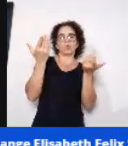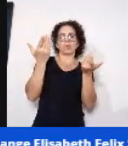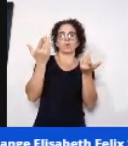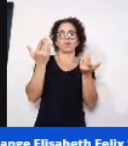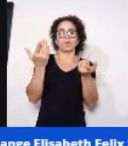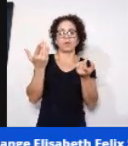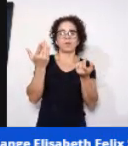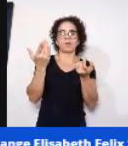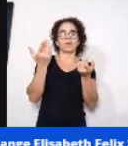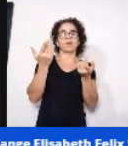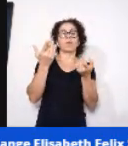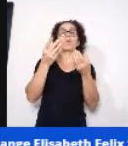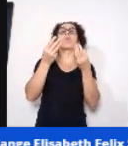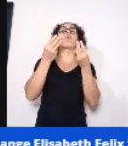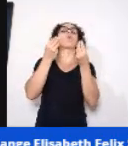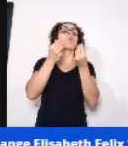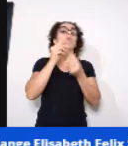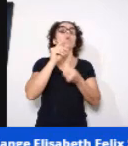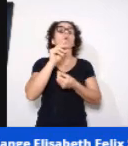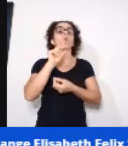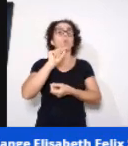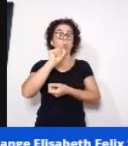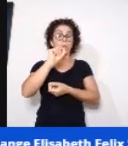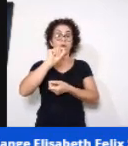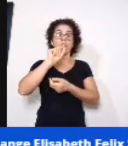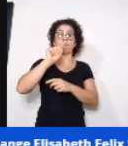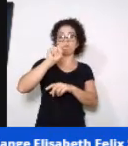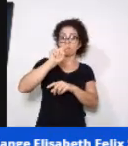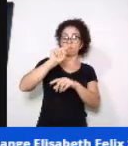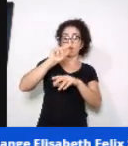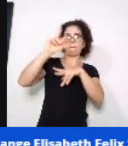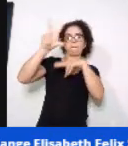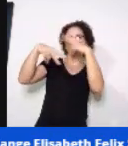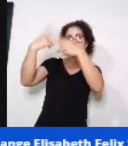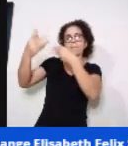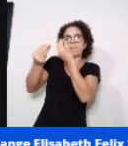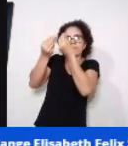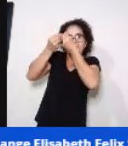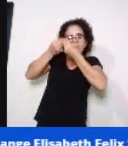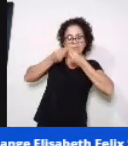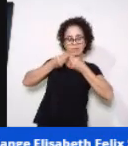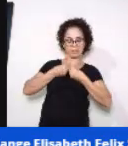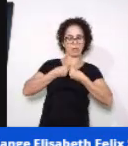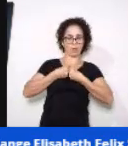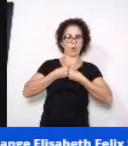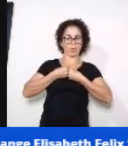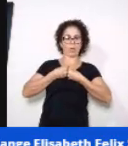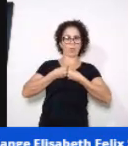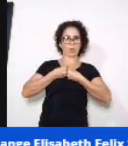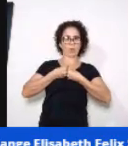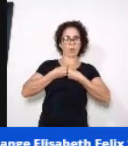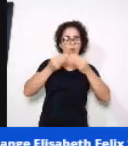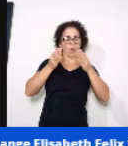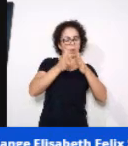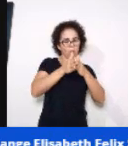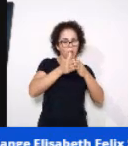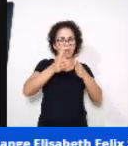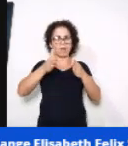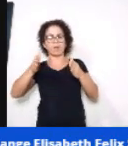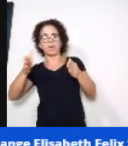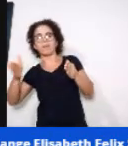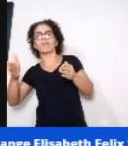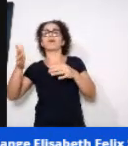O que você se presenteou nesses últimos tempos? que você tem feito? Eu estou aguardando uma